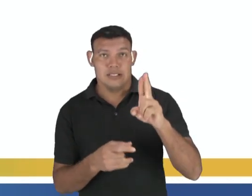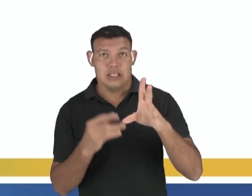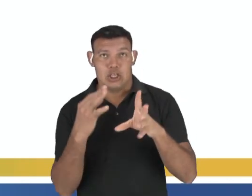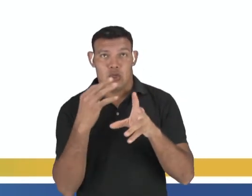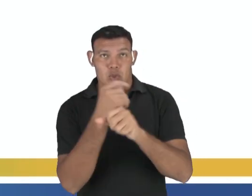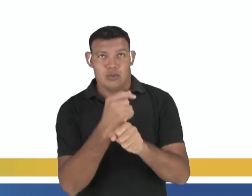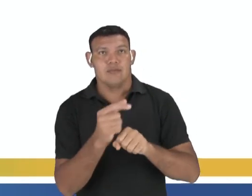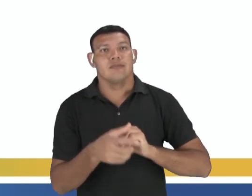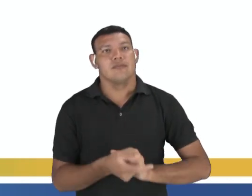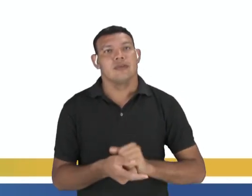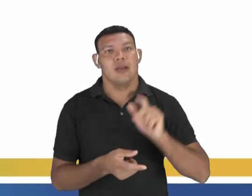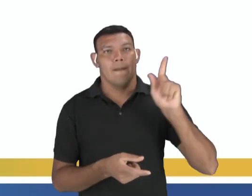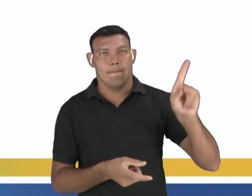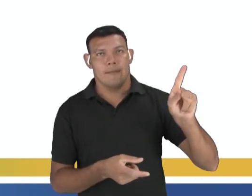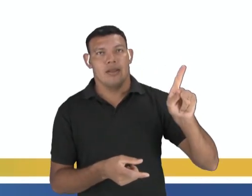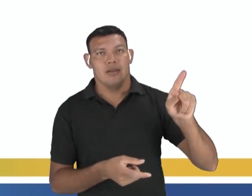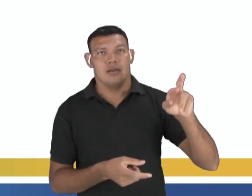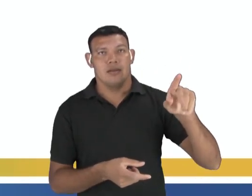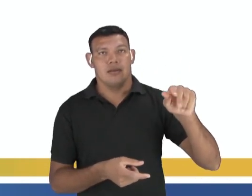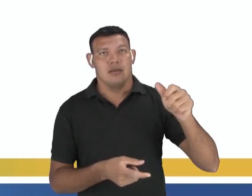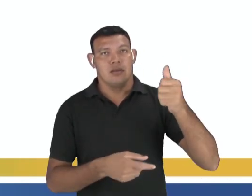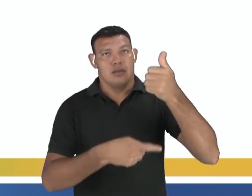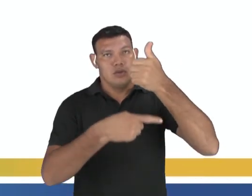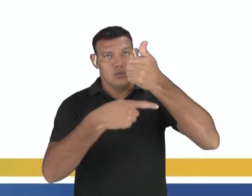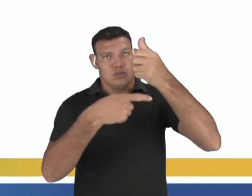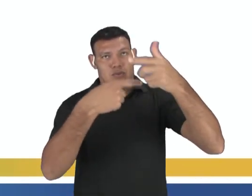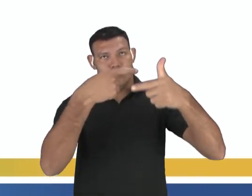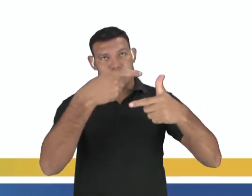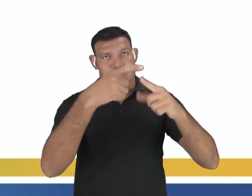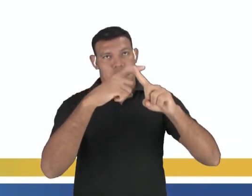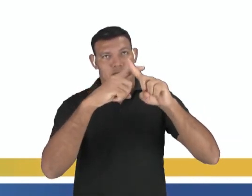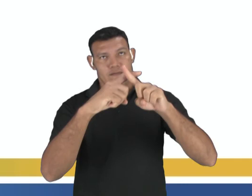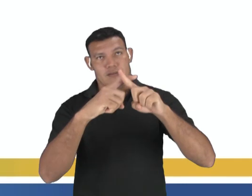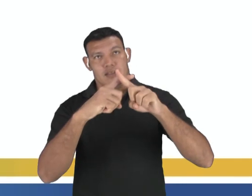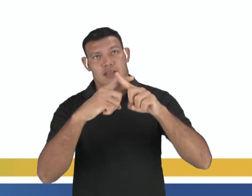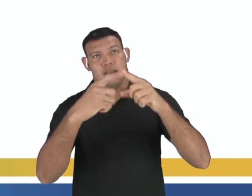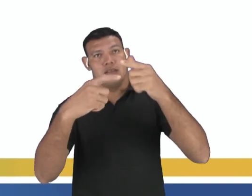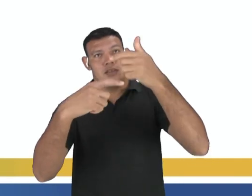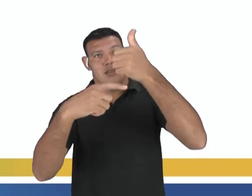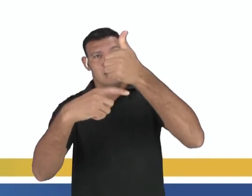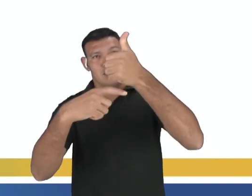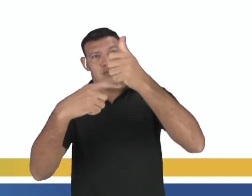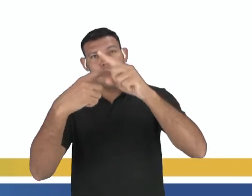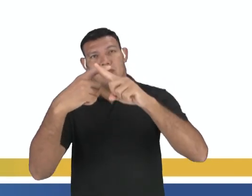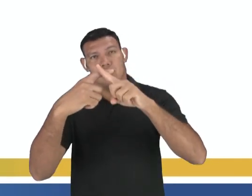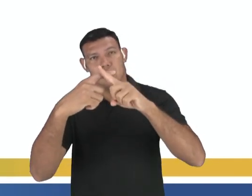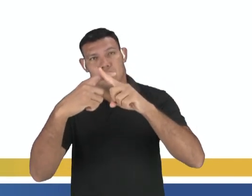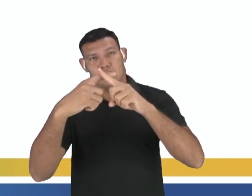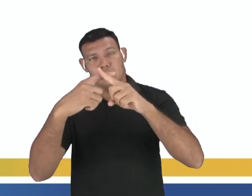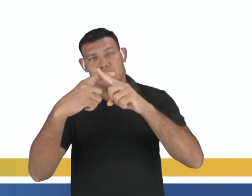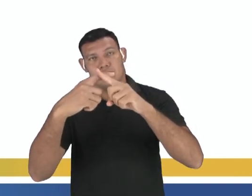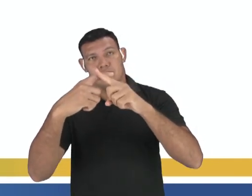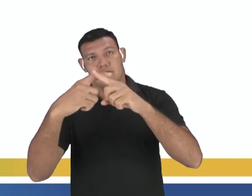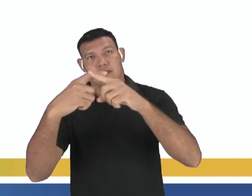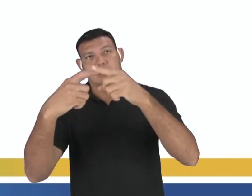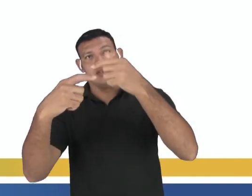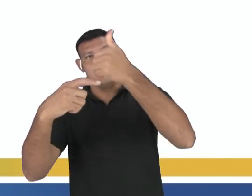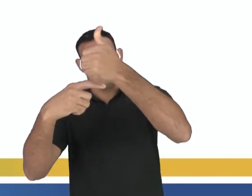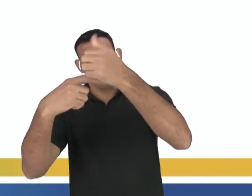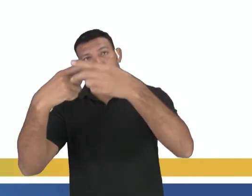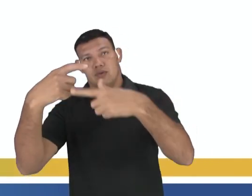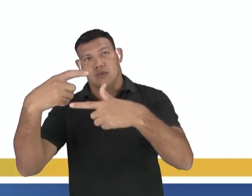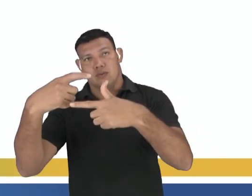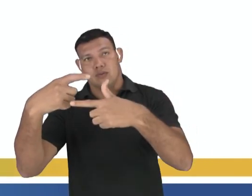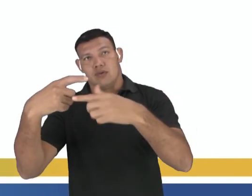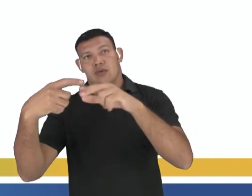2 vezes 1 sobre 2 vezes 1 sobre 2, que dá 1/8. Então, a probabilidade da